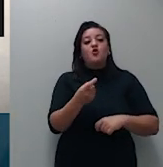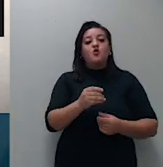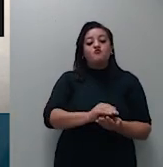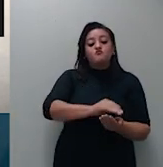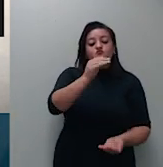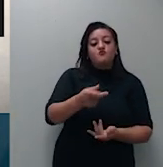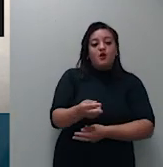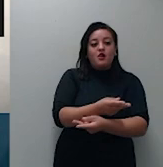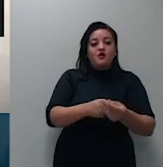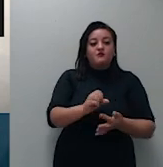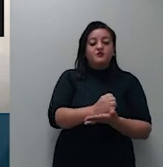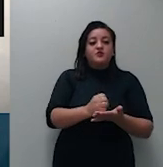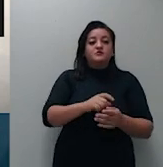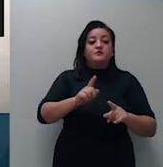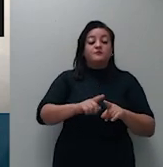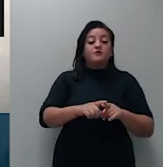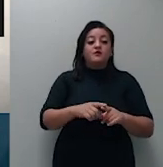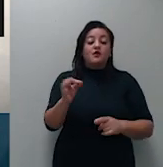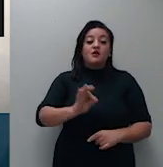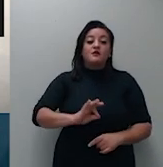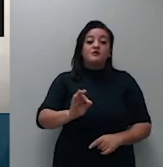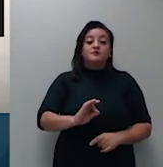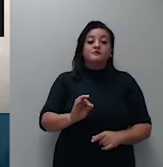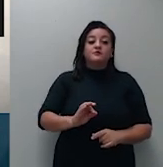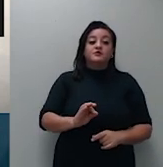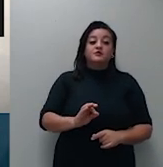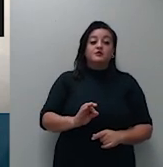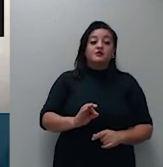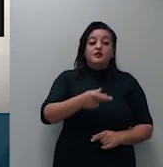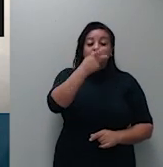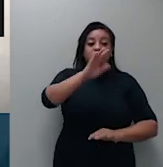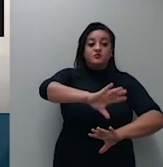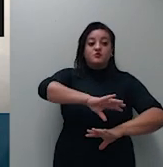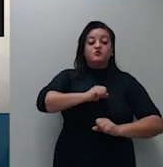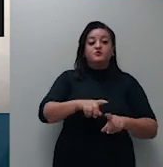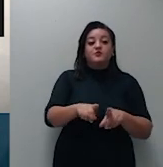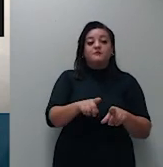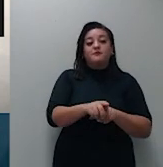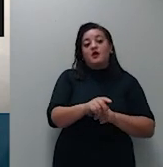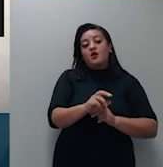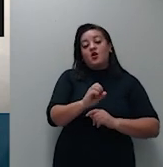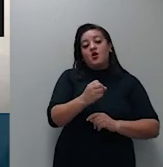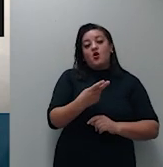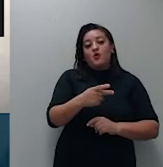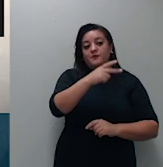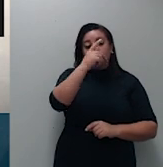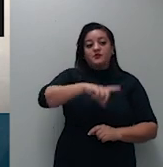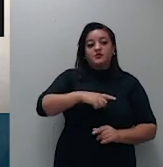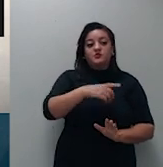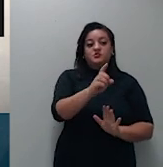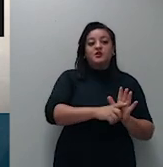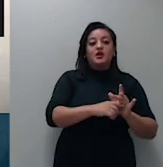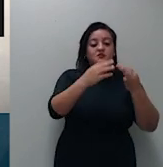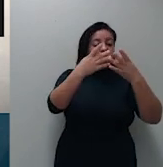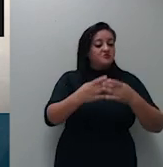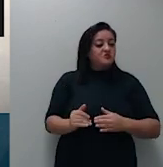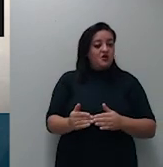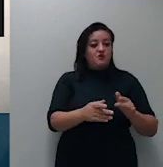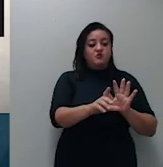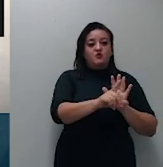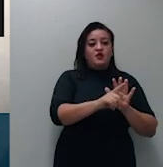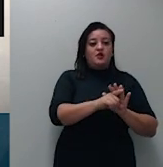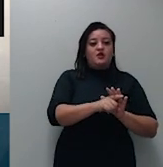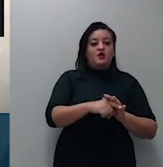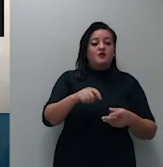no dente fixa Até mesmo porque esse atual de coparticipação do Consumidor ou beneficiária expressão da lei